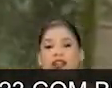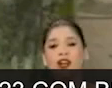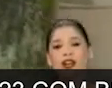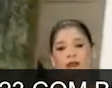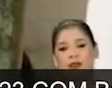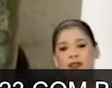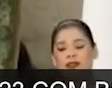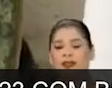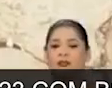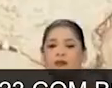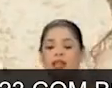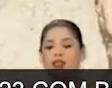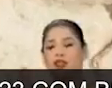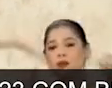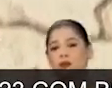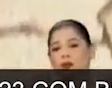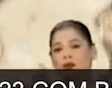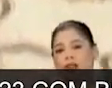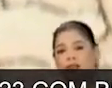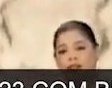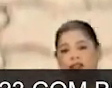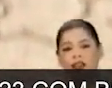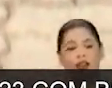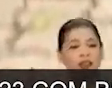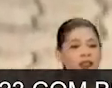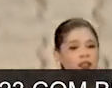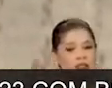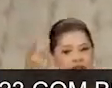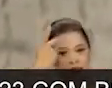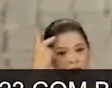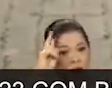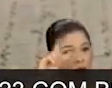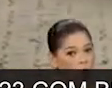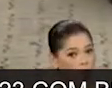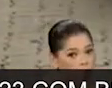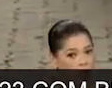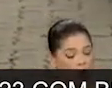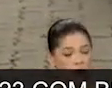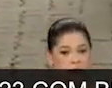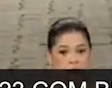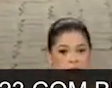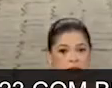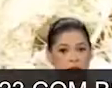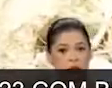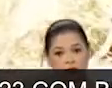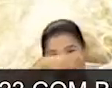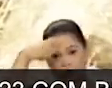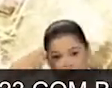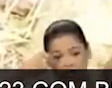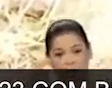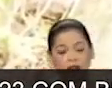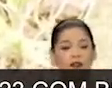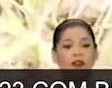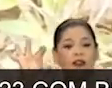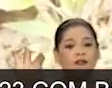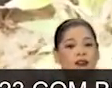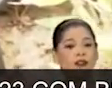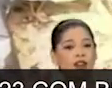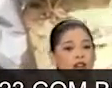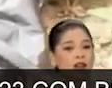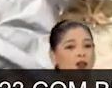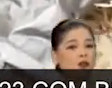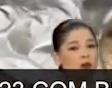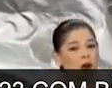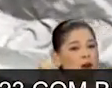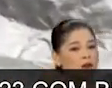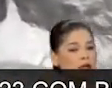Prudente. Na capital paulista, o número de casos quase dobrou em relação a janeiro e fevereiro do ano passado.